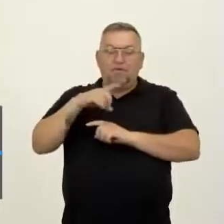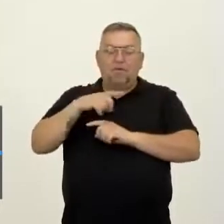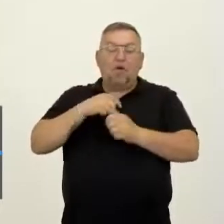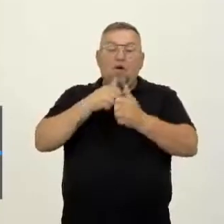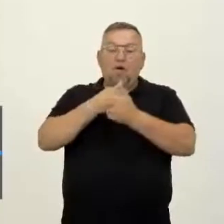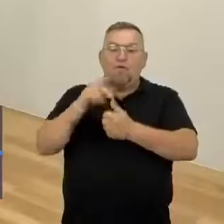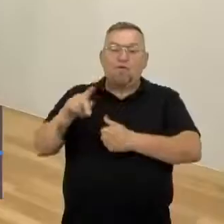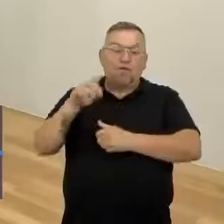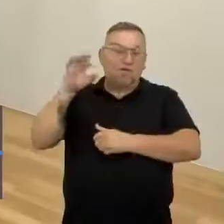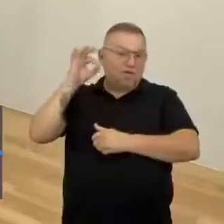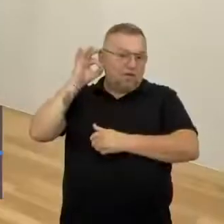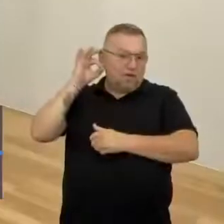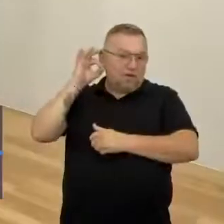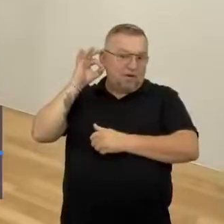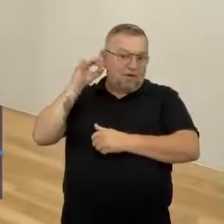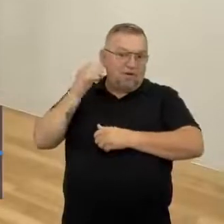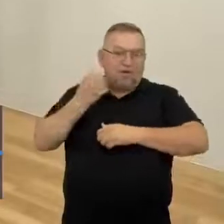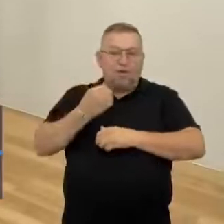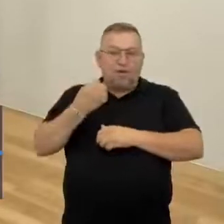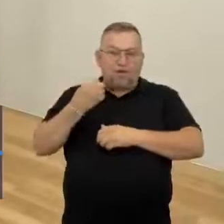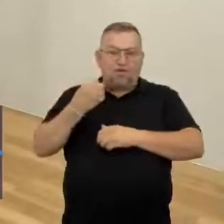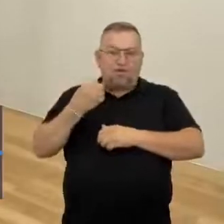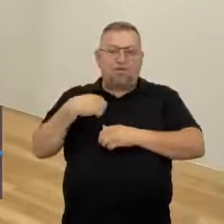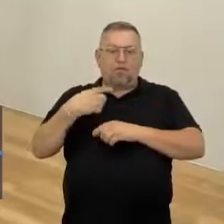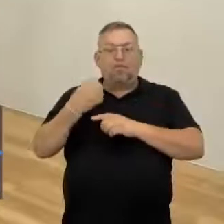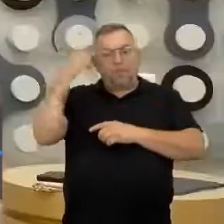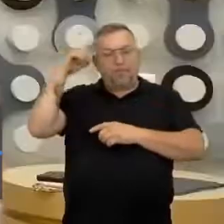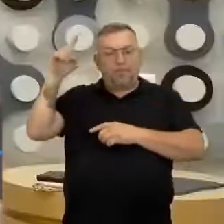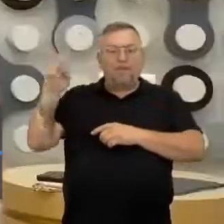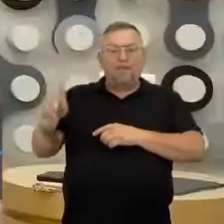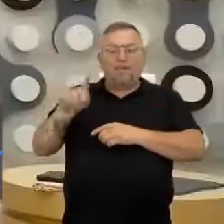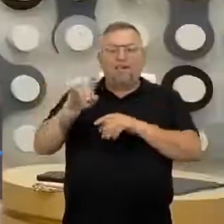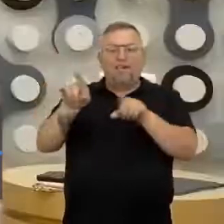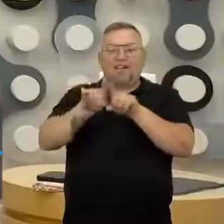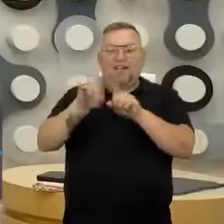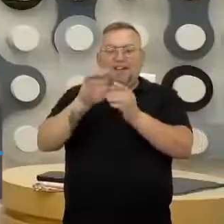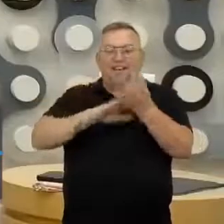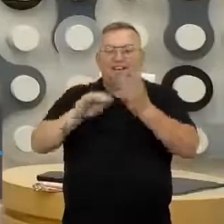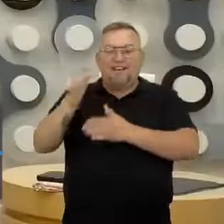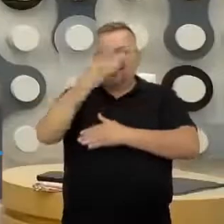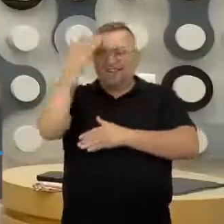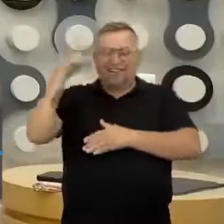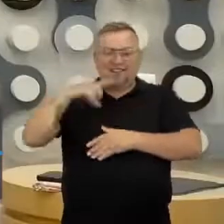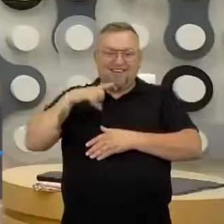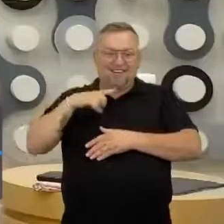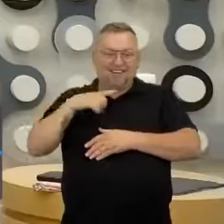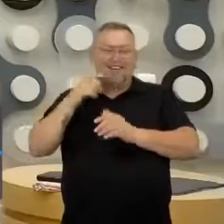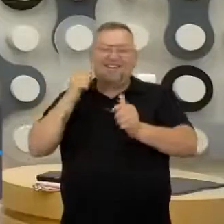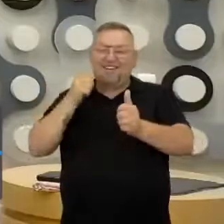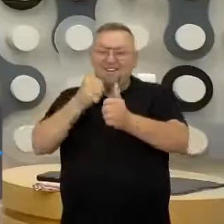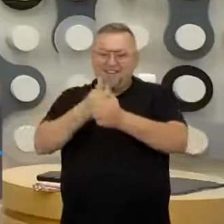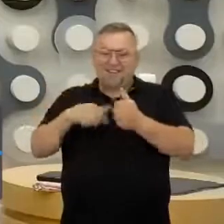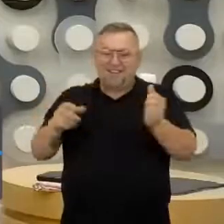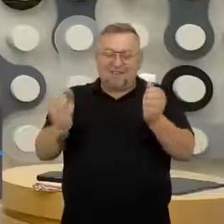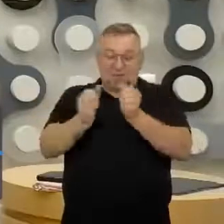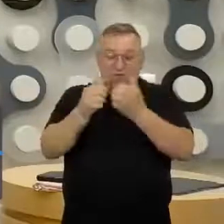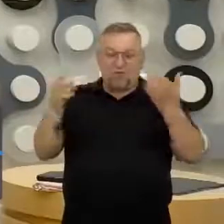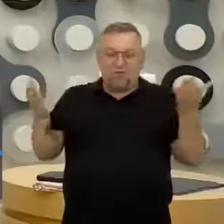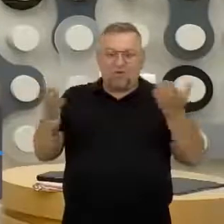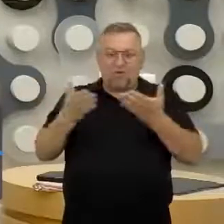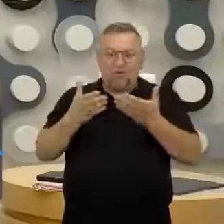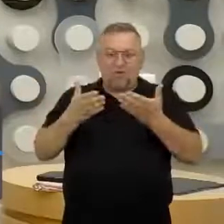do professor Anderson Félix. Bom dia, pro... Bom dia, professora Fernanda. Bom dia a todo mundo que está nos acompanhando. Estarei aqui com vocês no